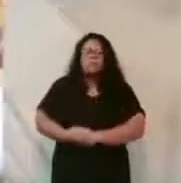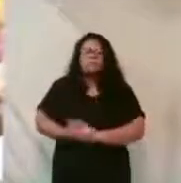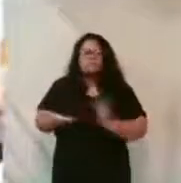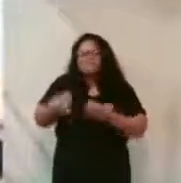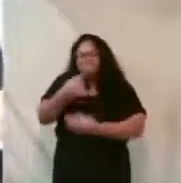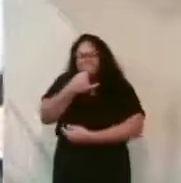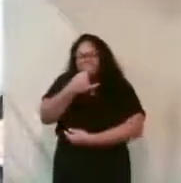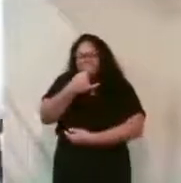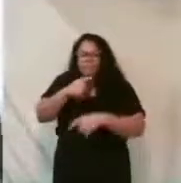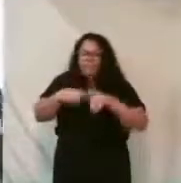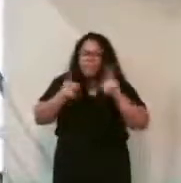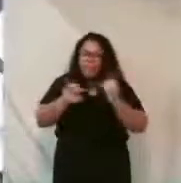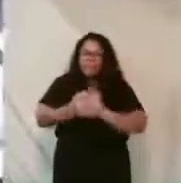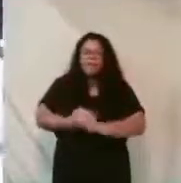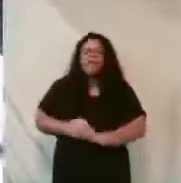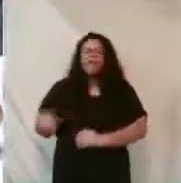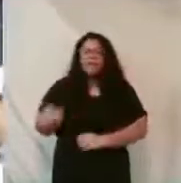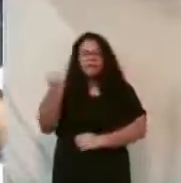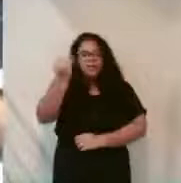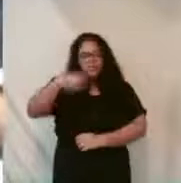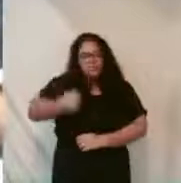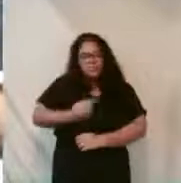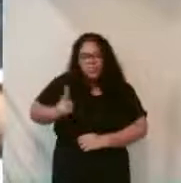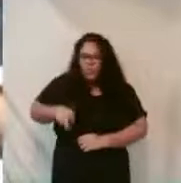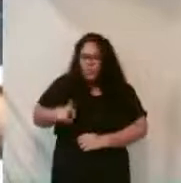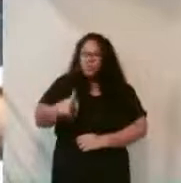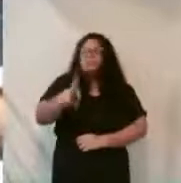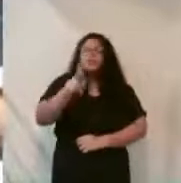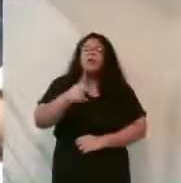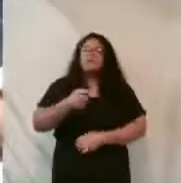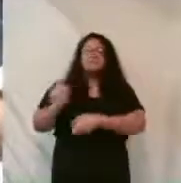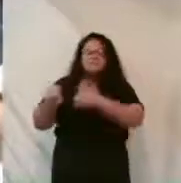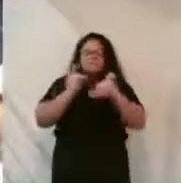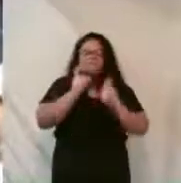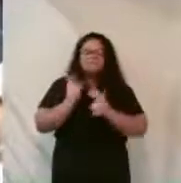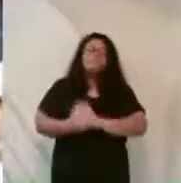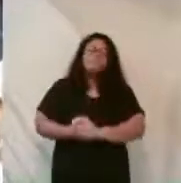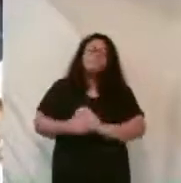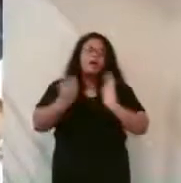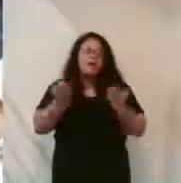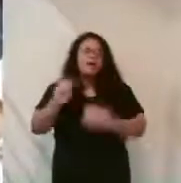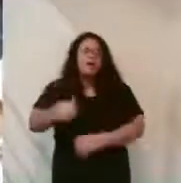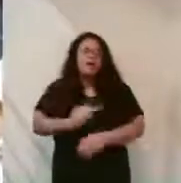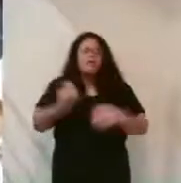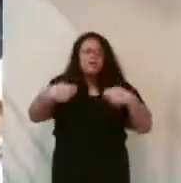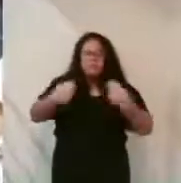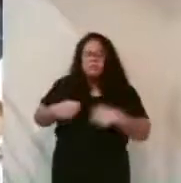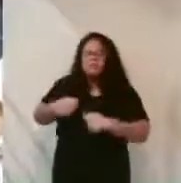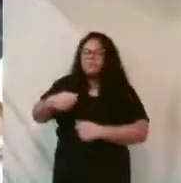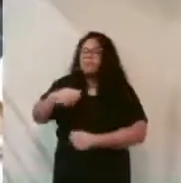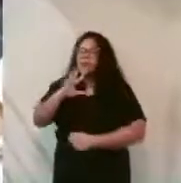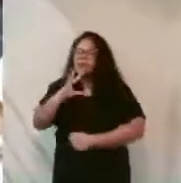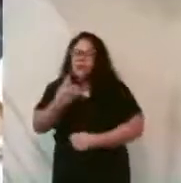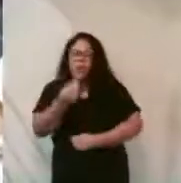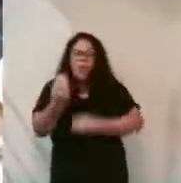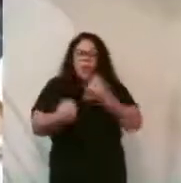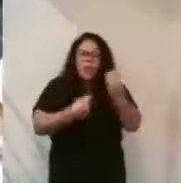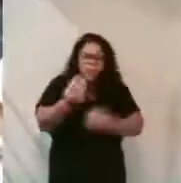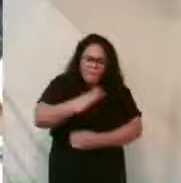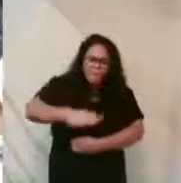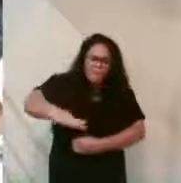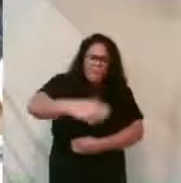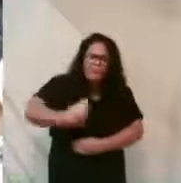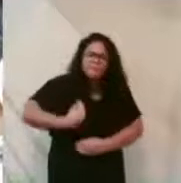lamentar, mas é importante avançarmos aqui no tema. E essa situação, dessa atuação da gente conhecer a nossa realidade, isso também nos